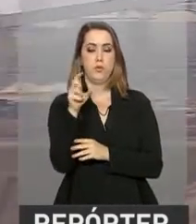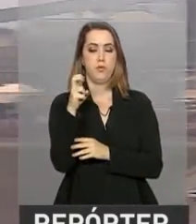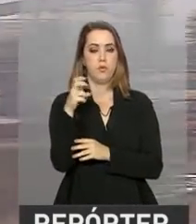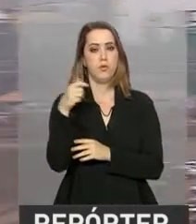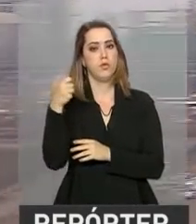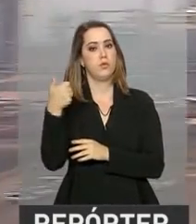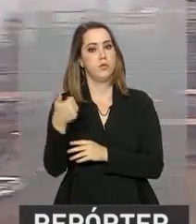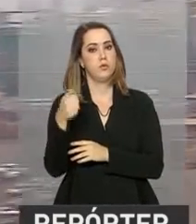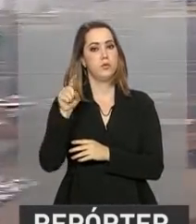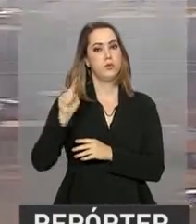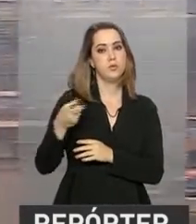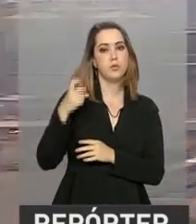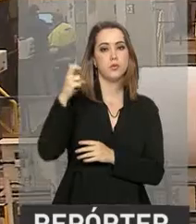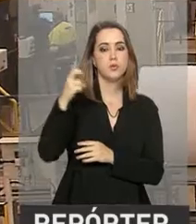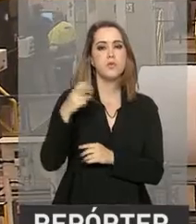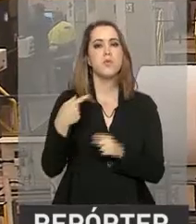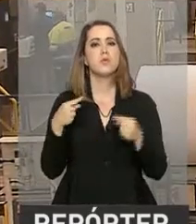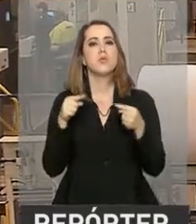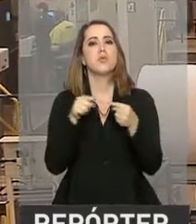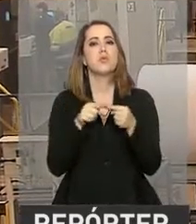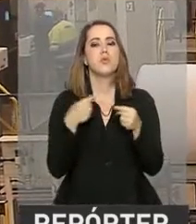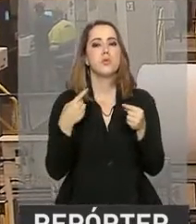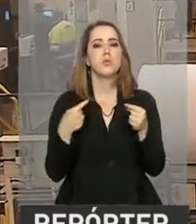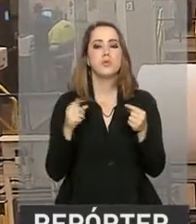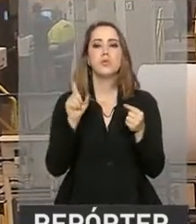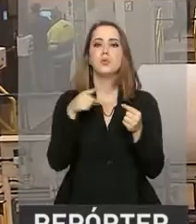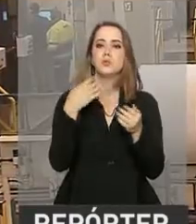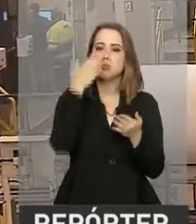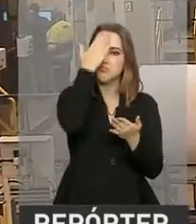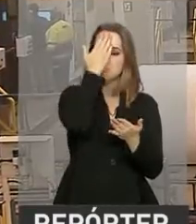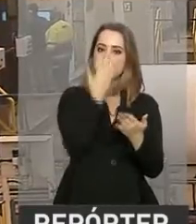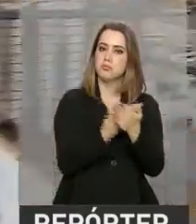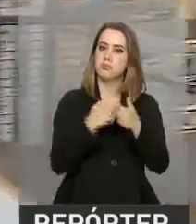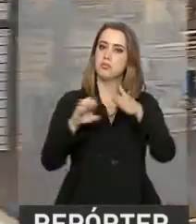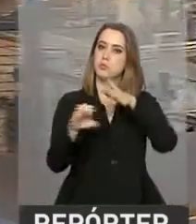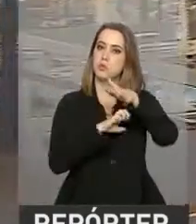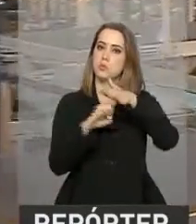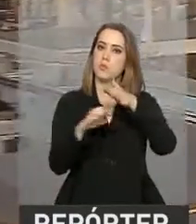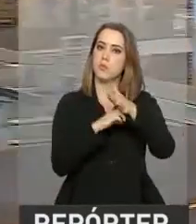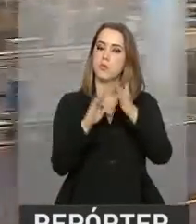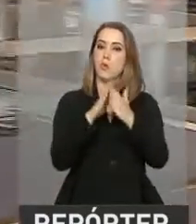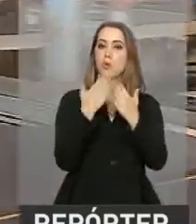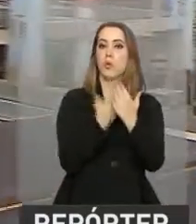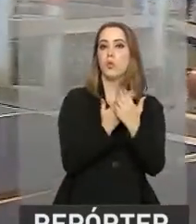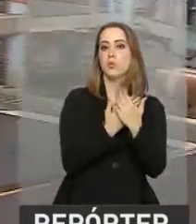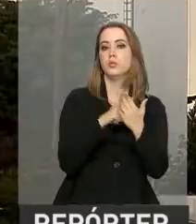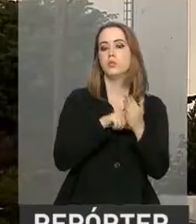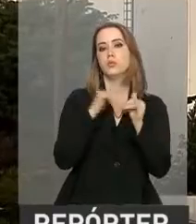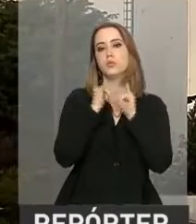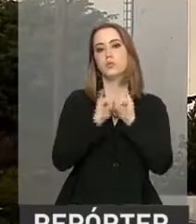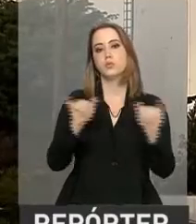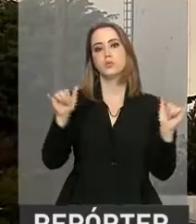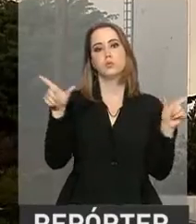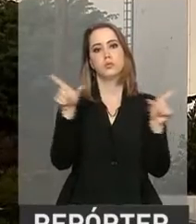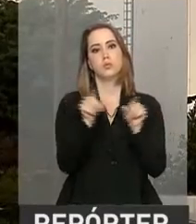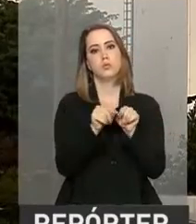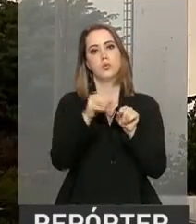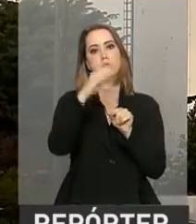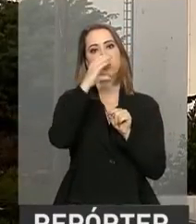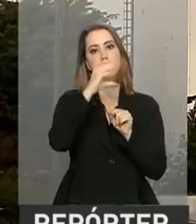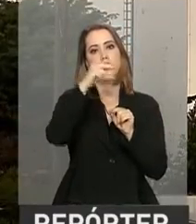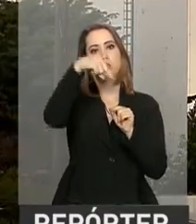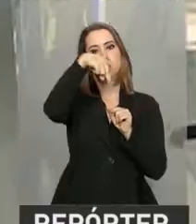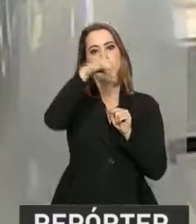dos 50 pontos indica que os empresários estão confiantes o estudo divulgado nesta terça feira é da confederação nacional da